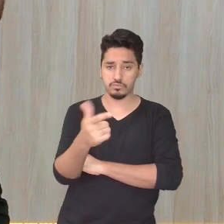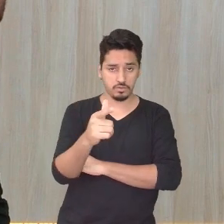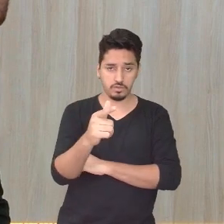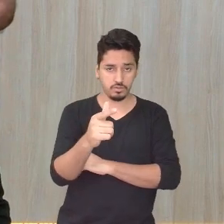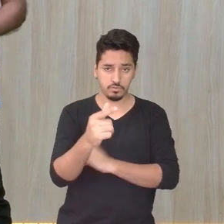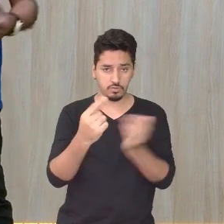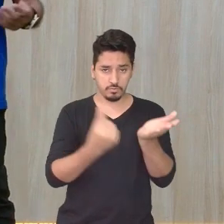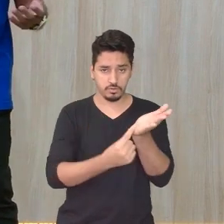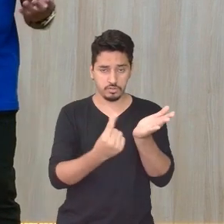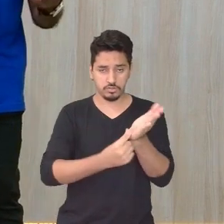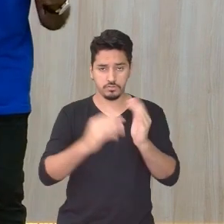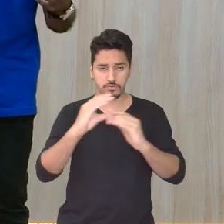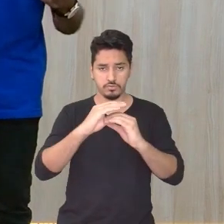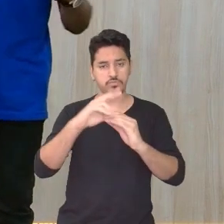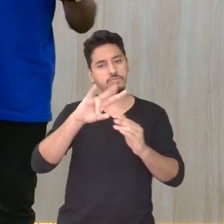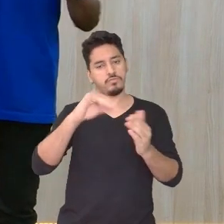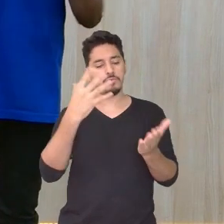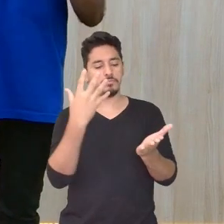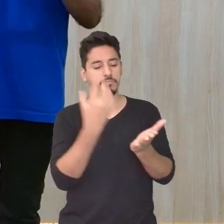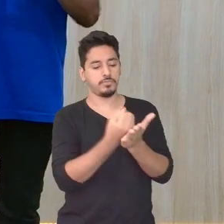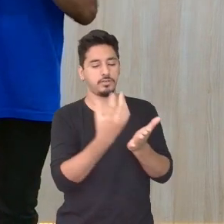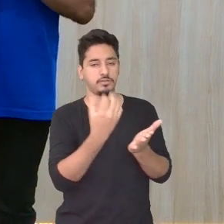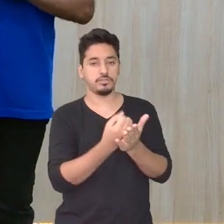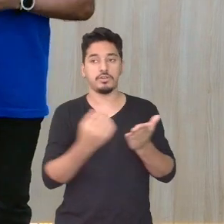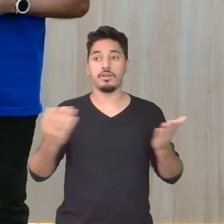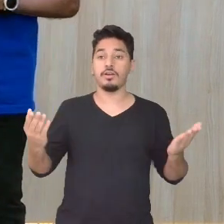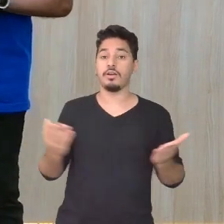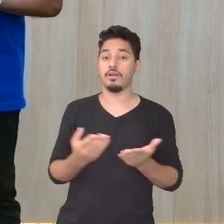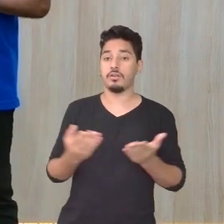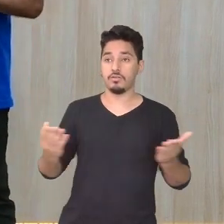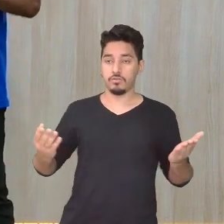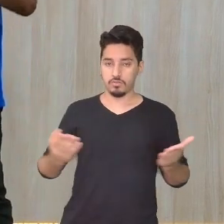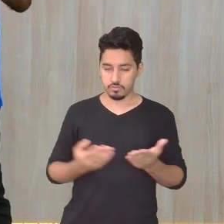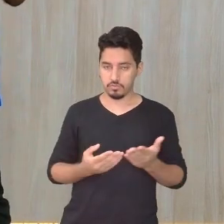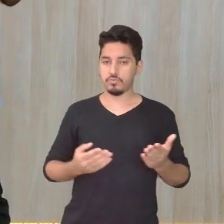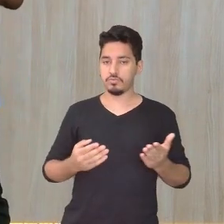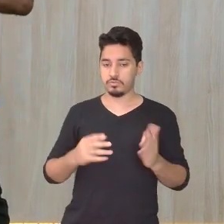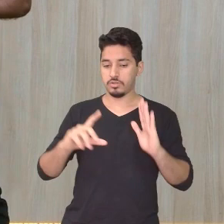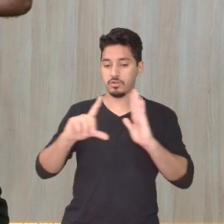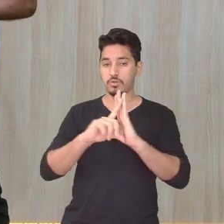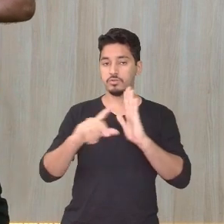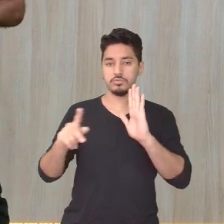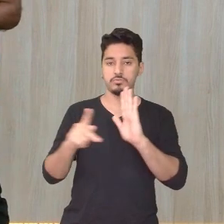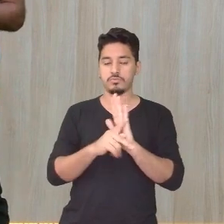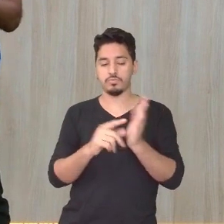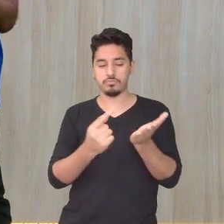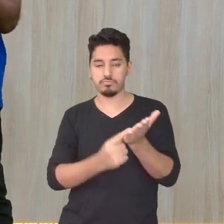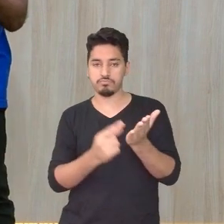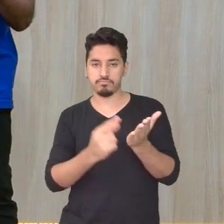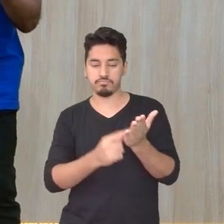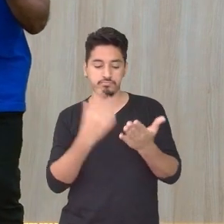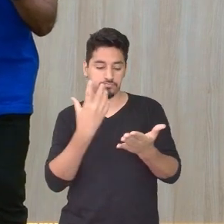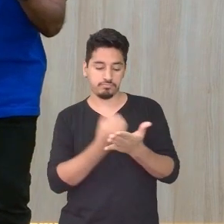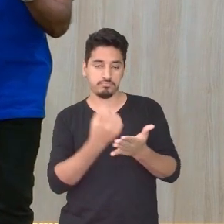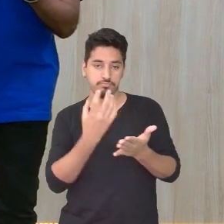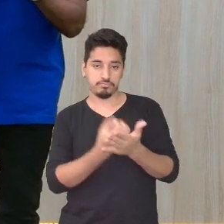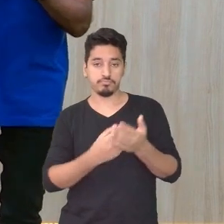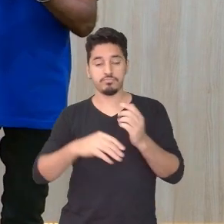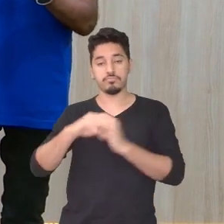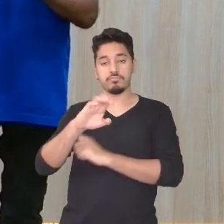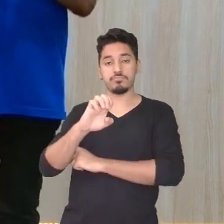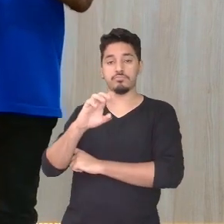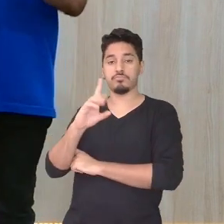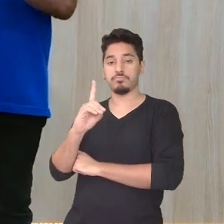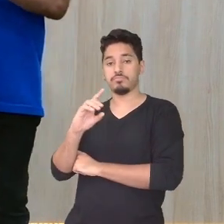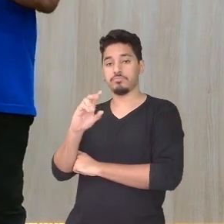Recife, não. Tu vai baixar esse aplicativo agora, vai lá na tua lojinha do Play Store, vai baixar lá, Educa